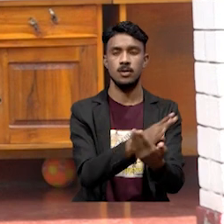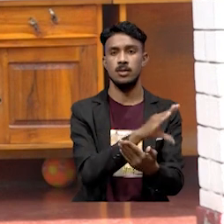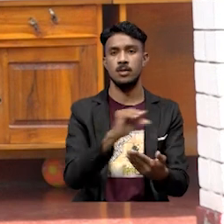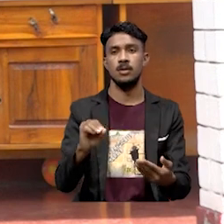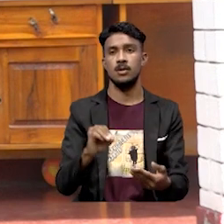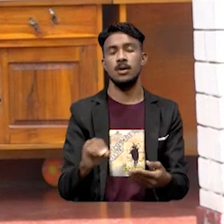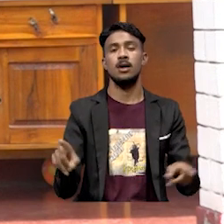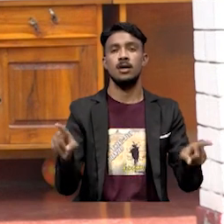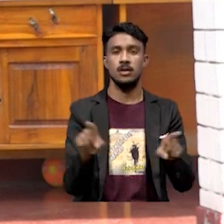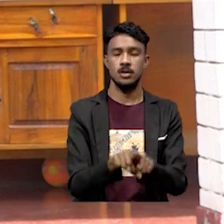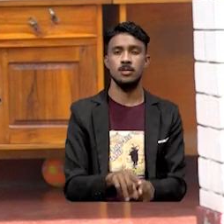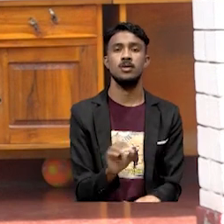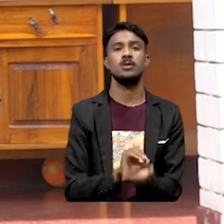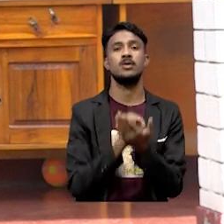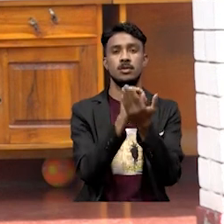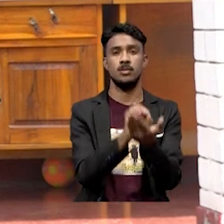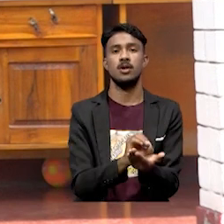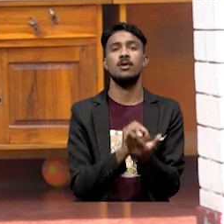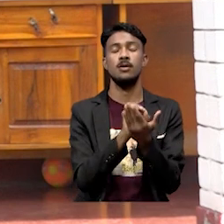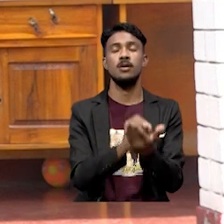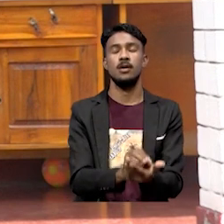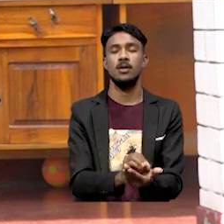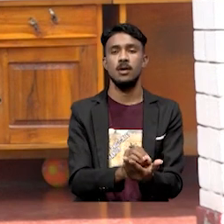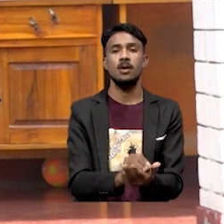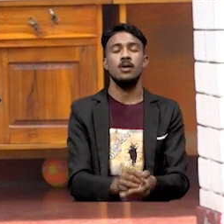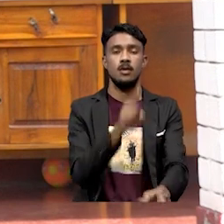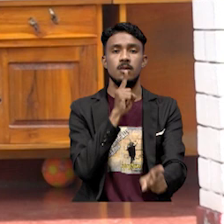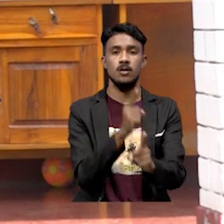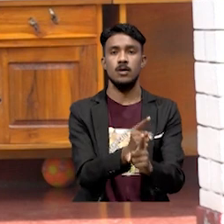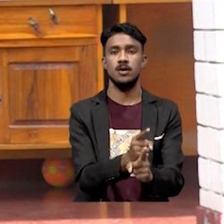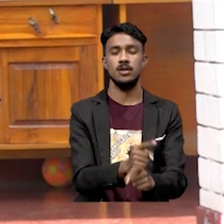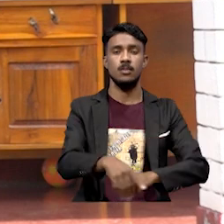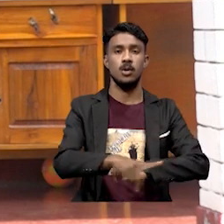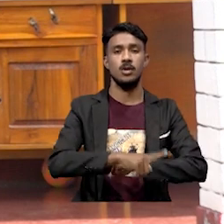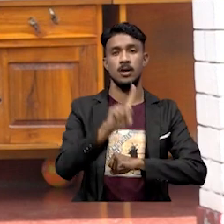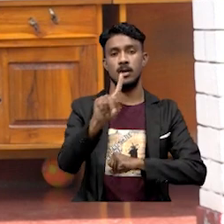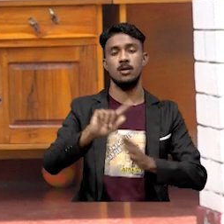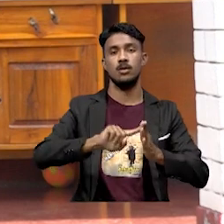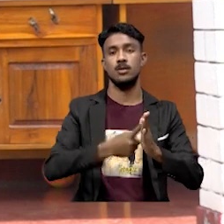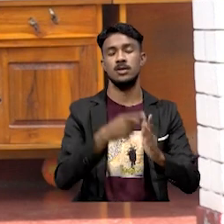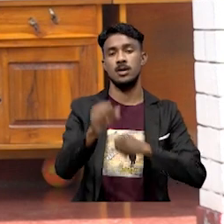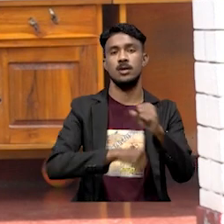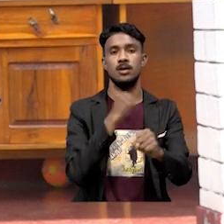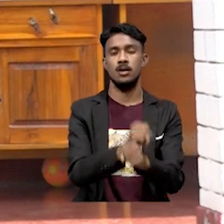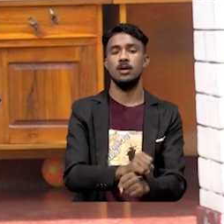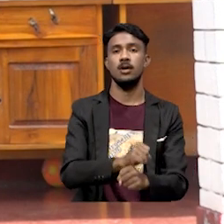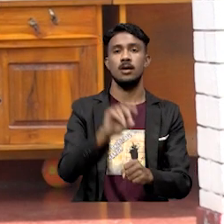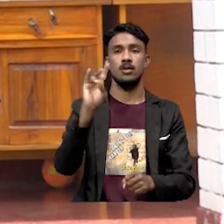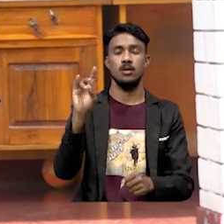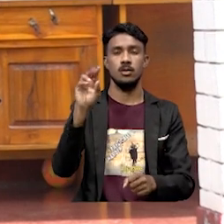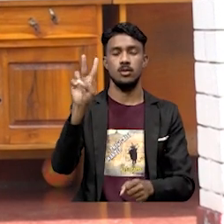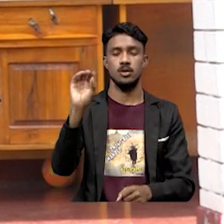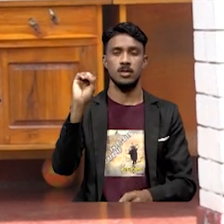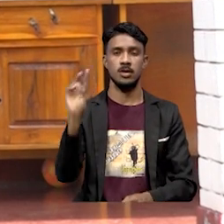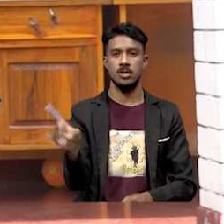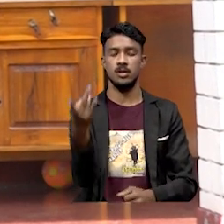exceptu o raiwa. Entau idane lolos nene politik idane nene hahu ia tinan 2017 le idane aprove nene